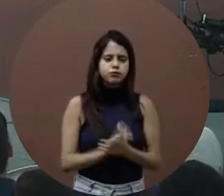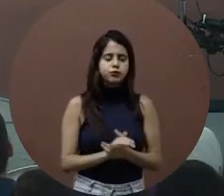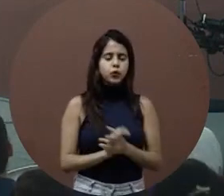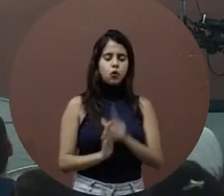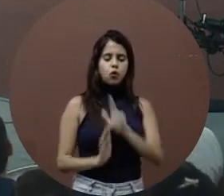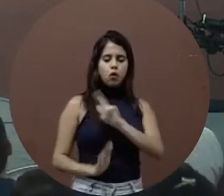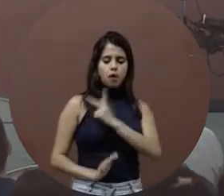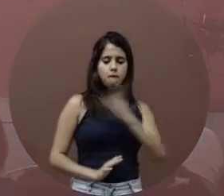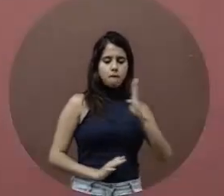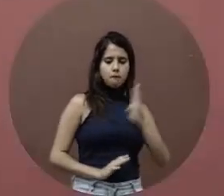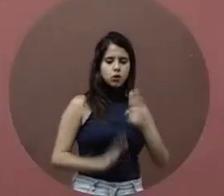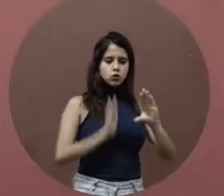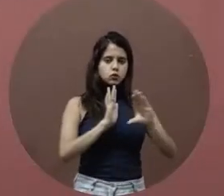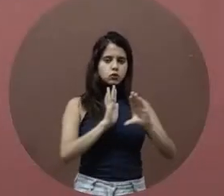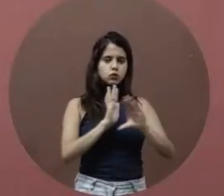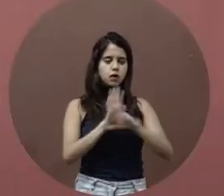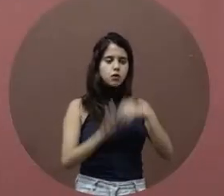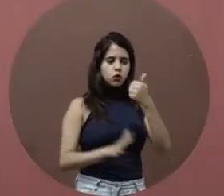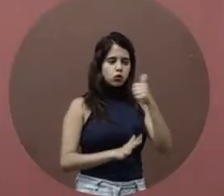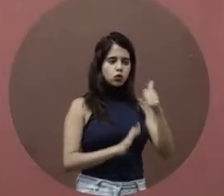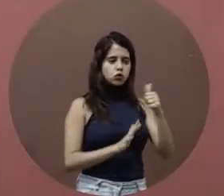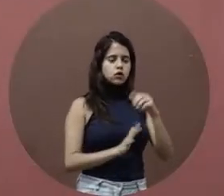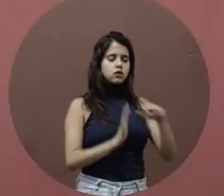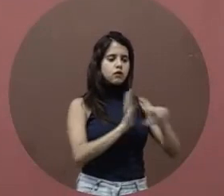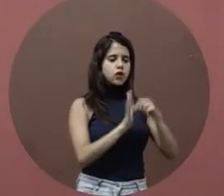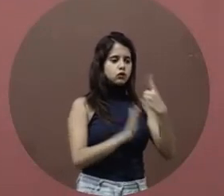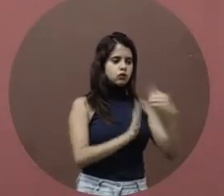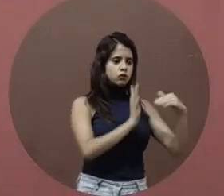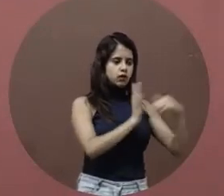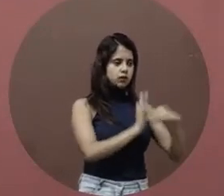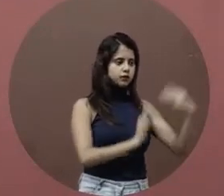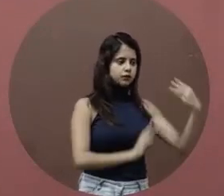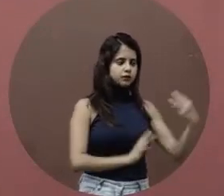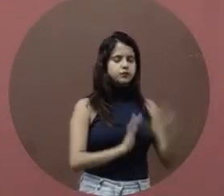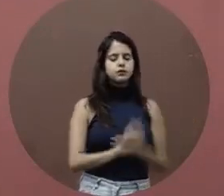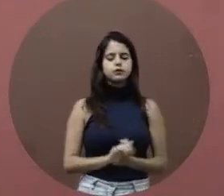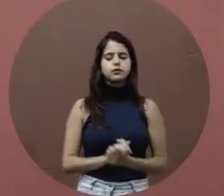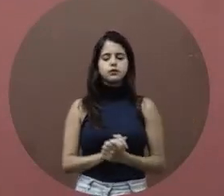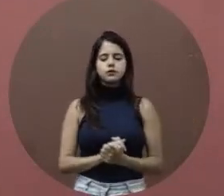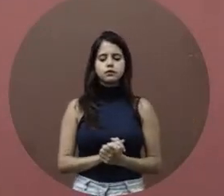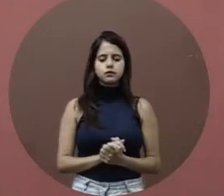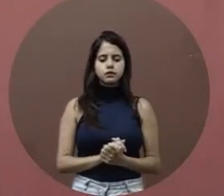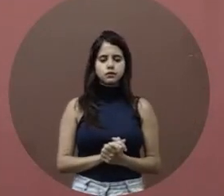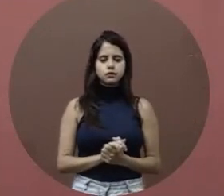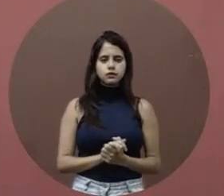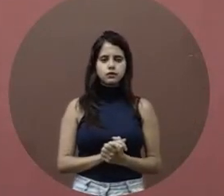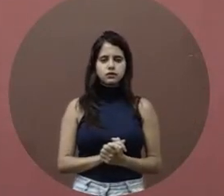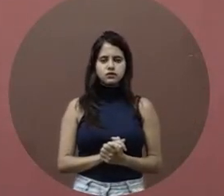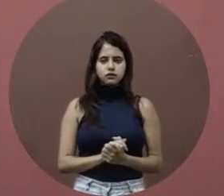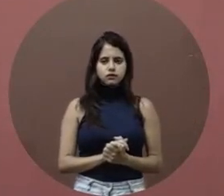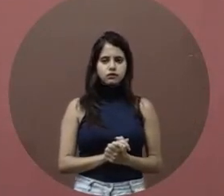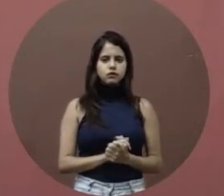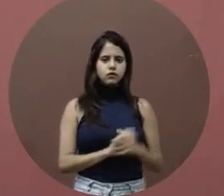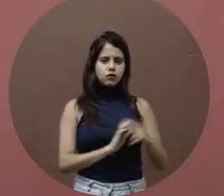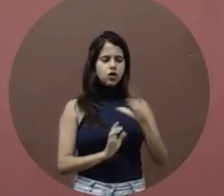Hebreus 11, do verso 1 ao 3, olha o que ele diz. Ora, isso está no contexto, certo? Ora,